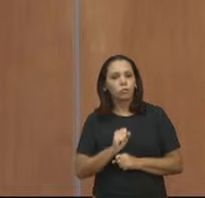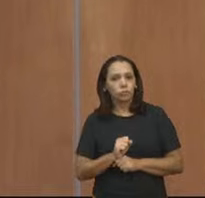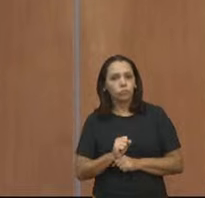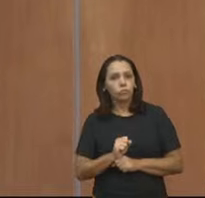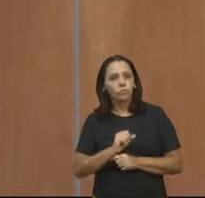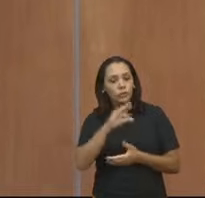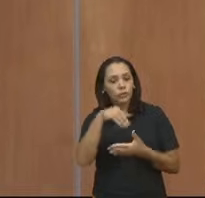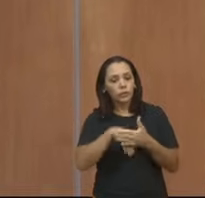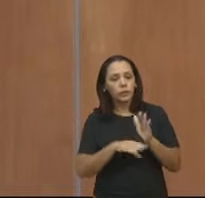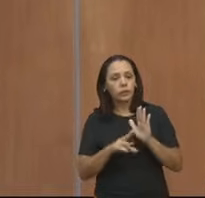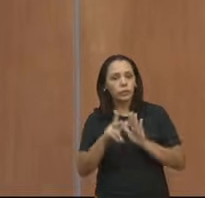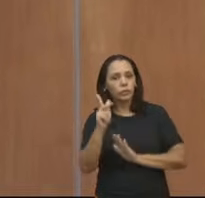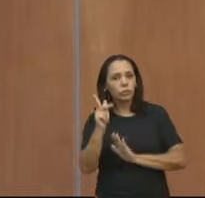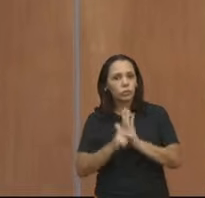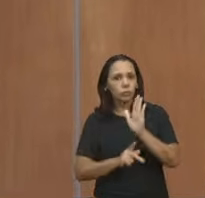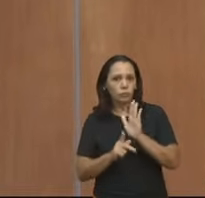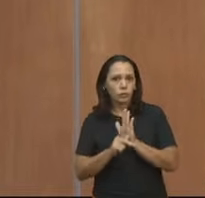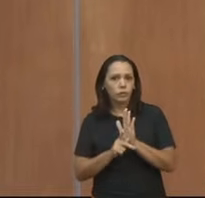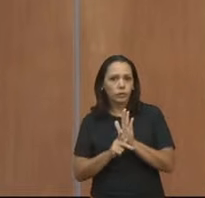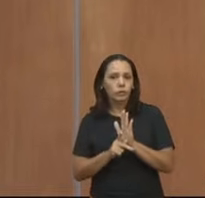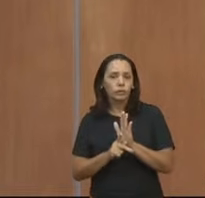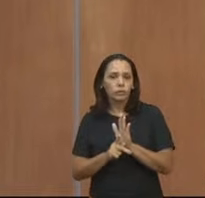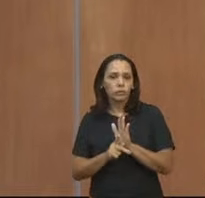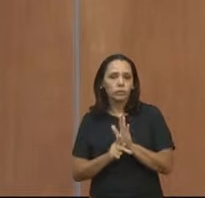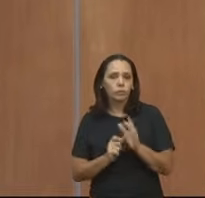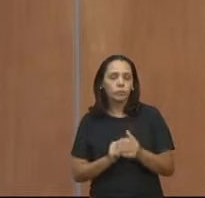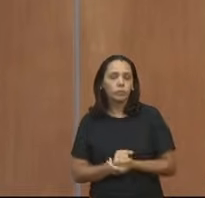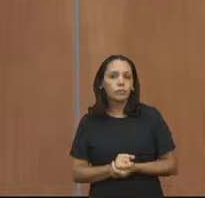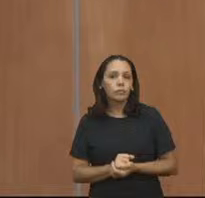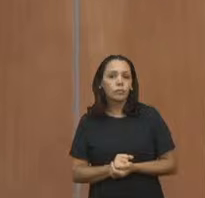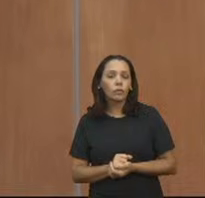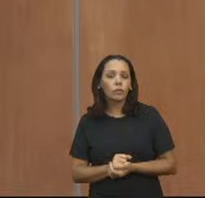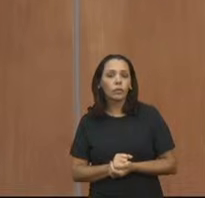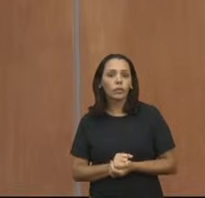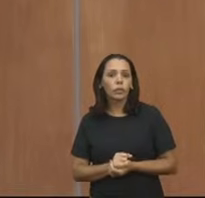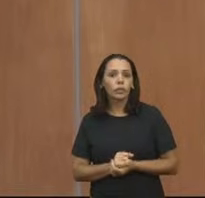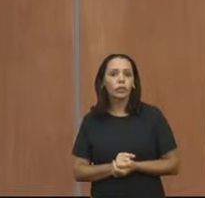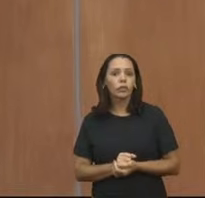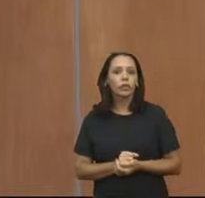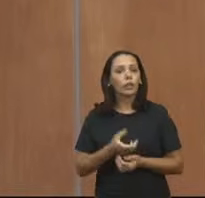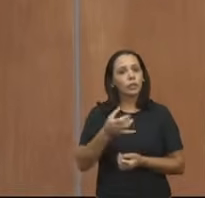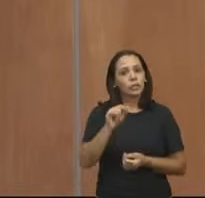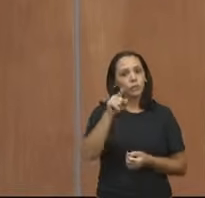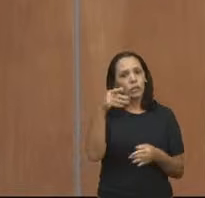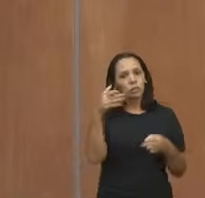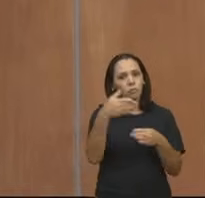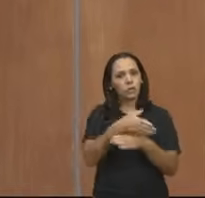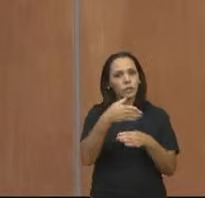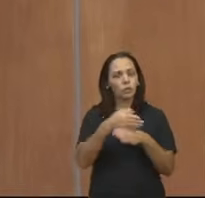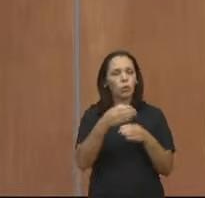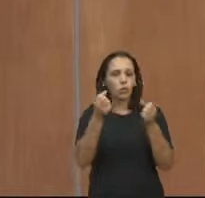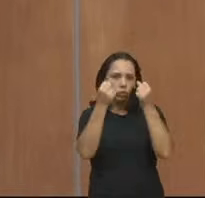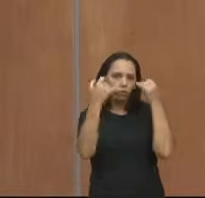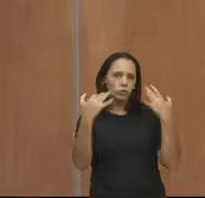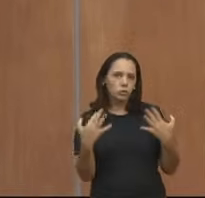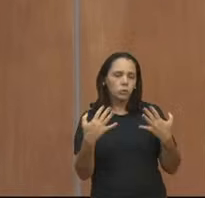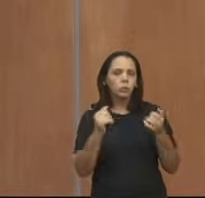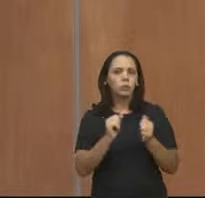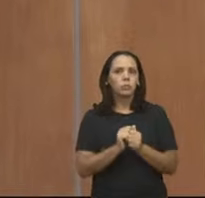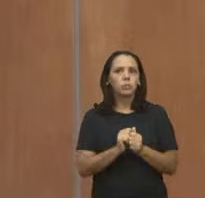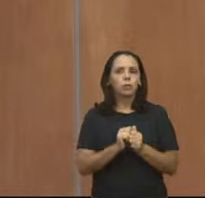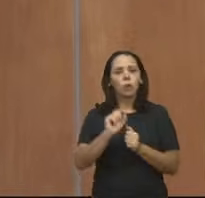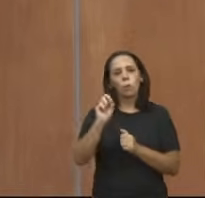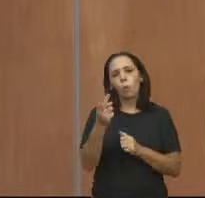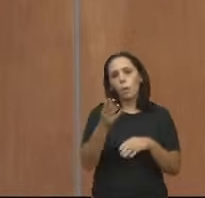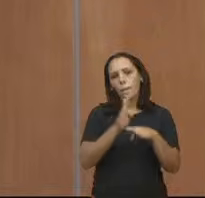diretamente. Indiretamente você está mesmo, porque você mora na cidade. Mas, se você participou da audiência pública, dos